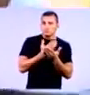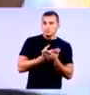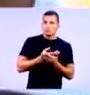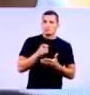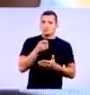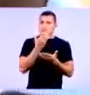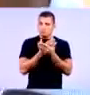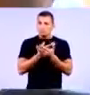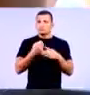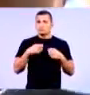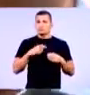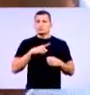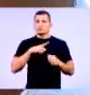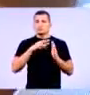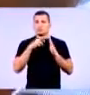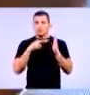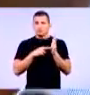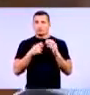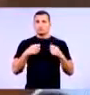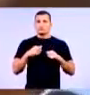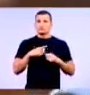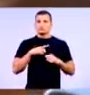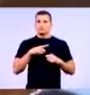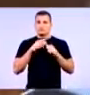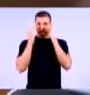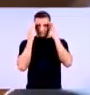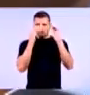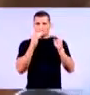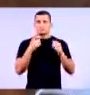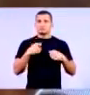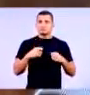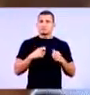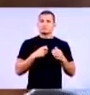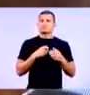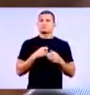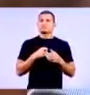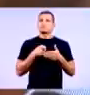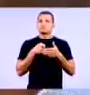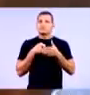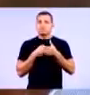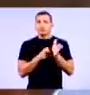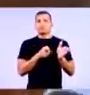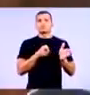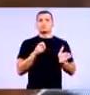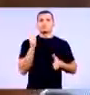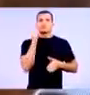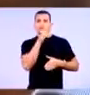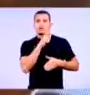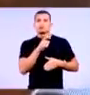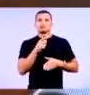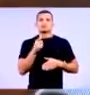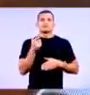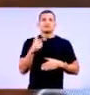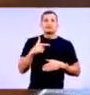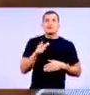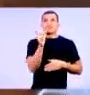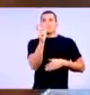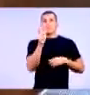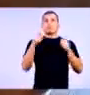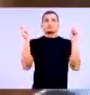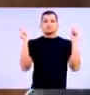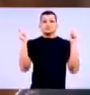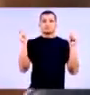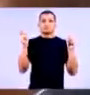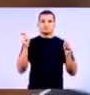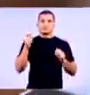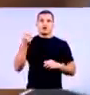ter disciplina, ter que transpor essas barreiras, essas dificuldades todas. Então não tem esse termo impossível. Eu acho que está